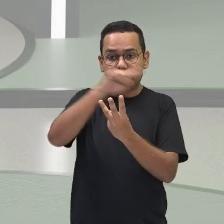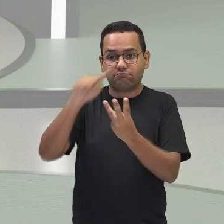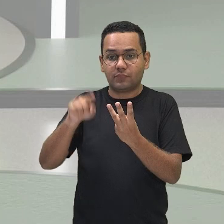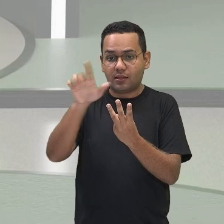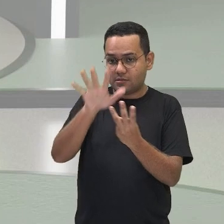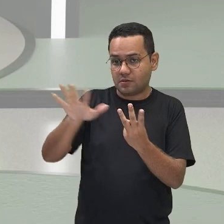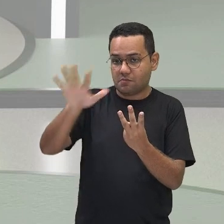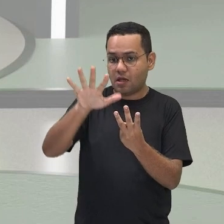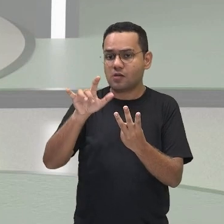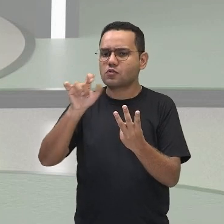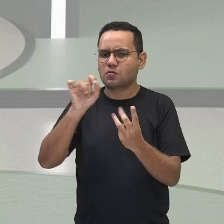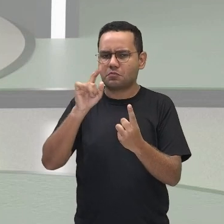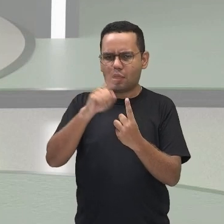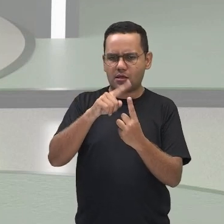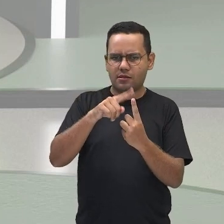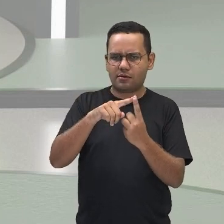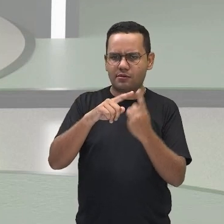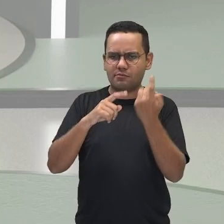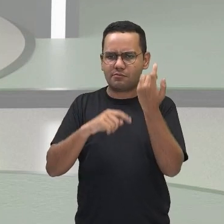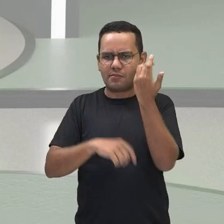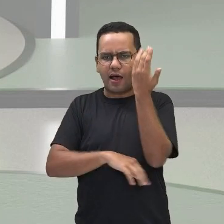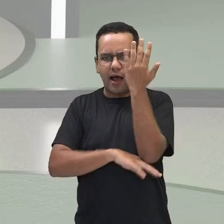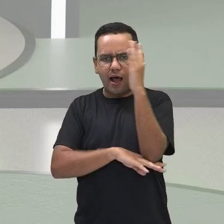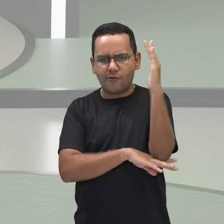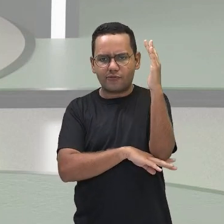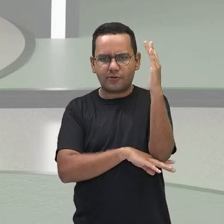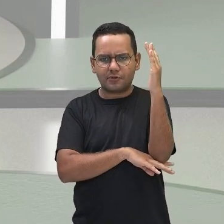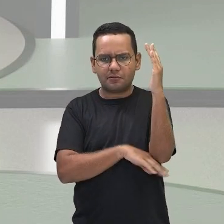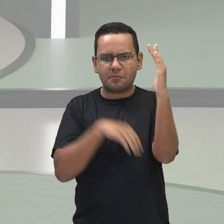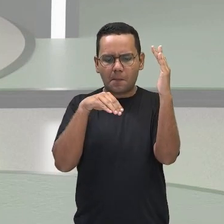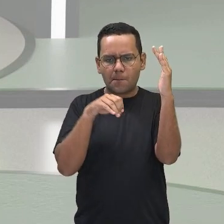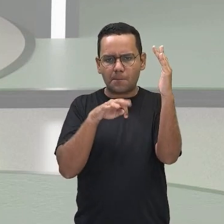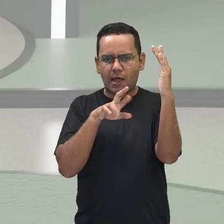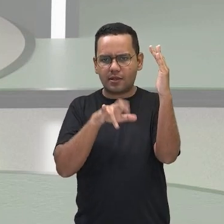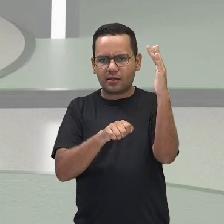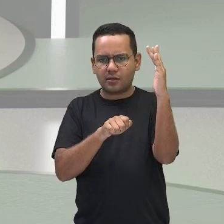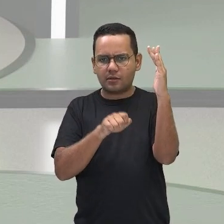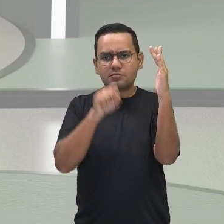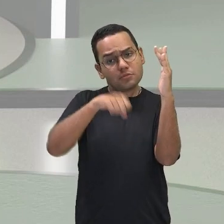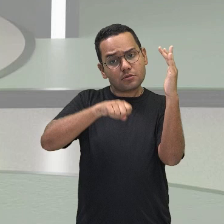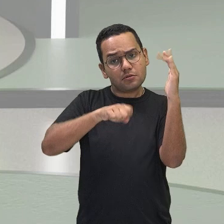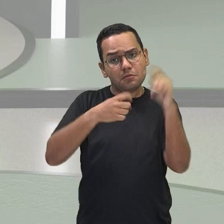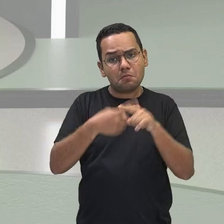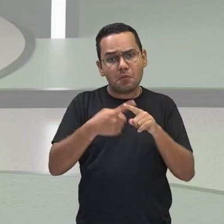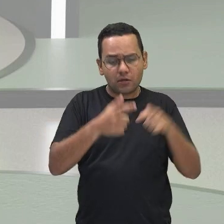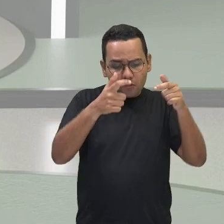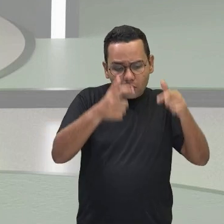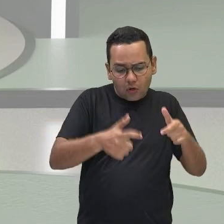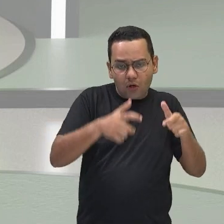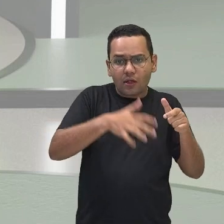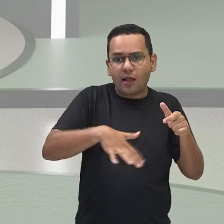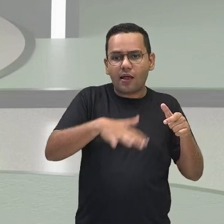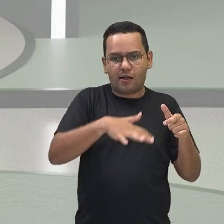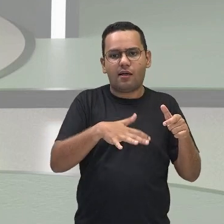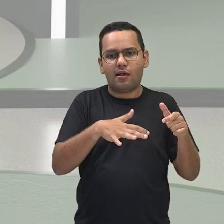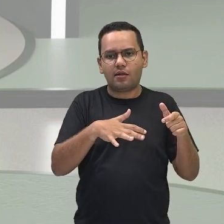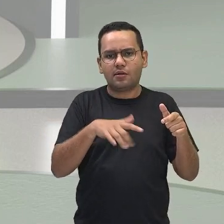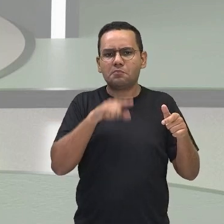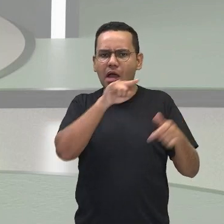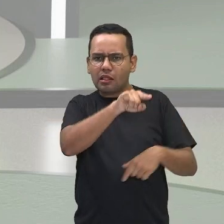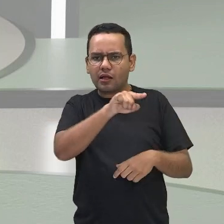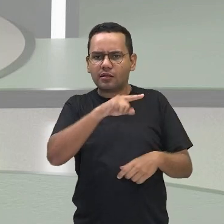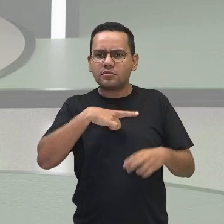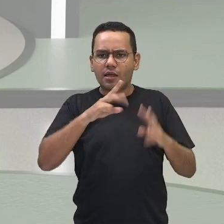Uma árvore é uma matéria? Sim. Ela não ocupa lugar no espaço? Ela não tem massa e